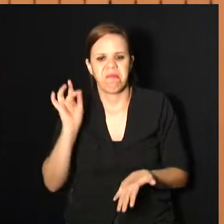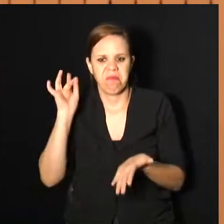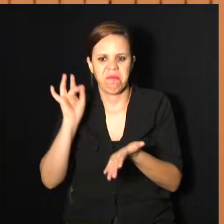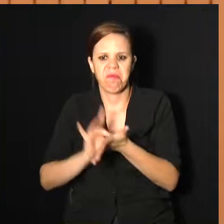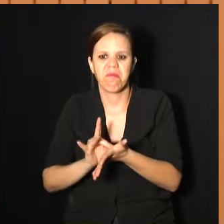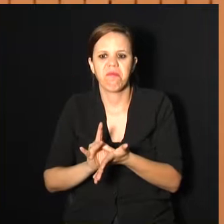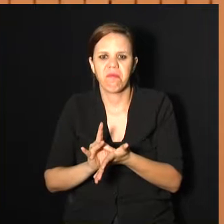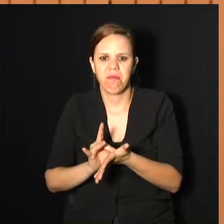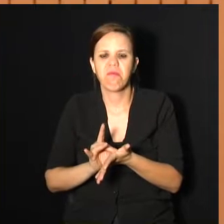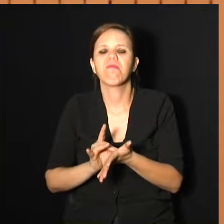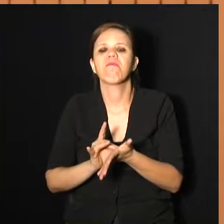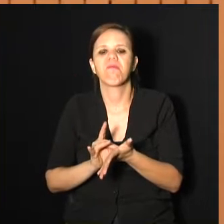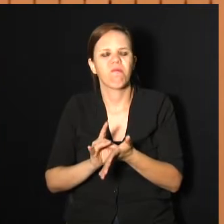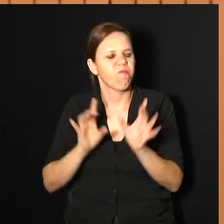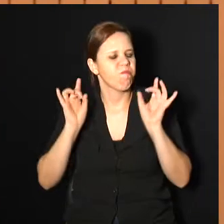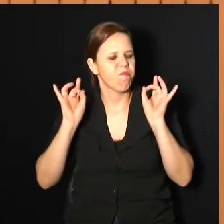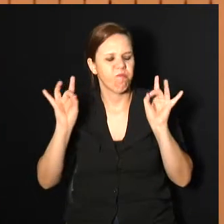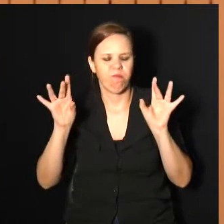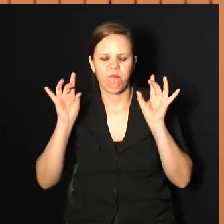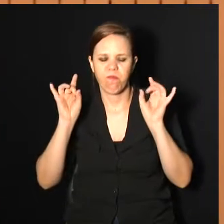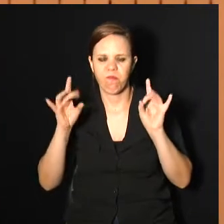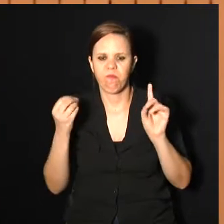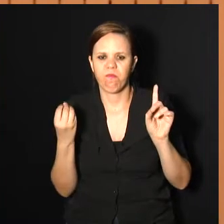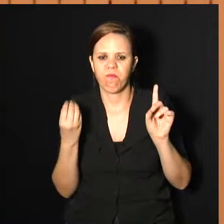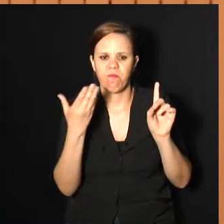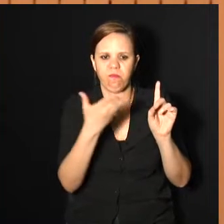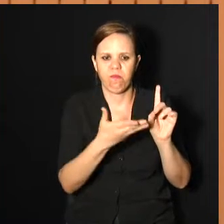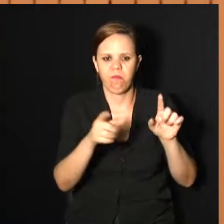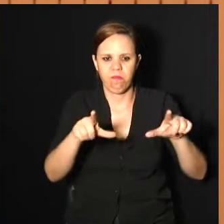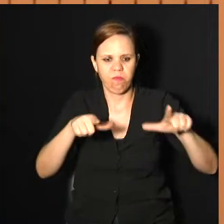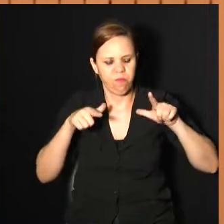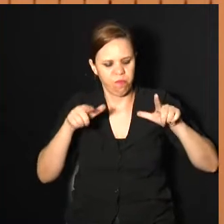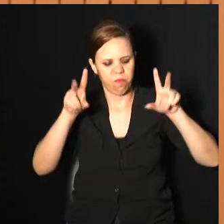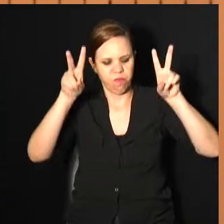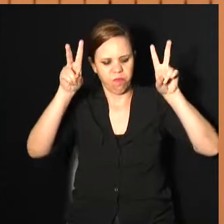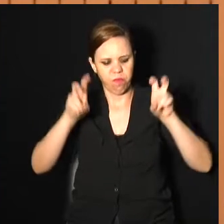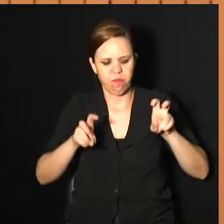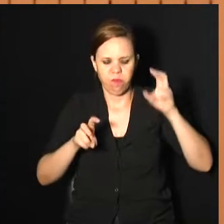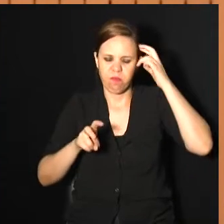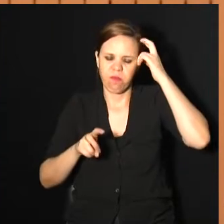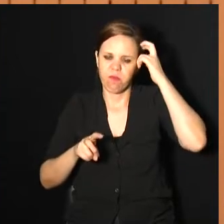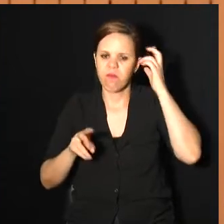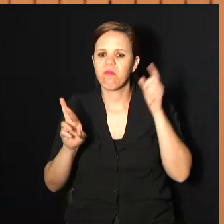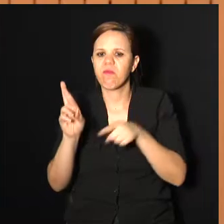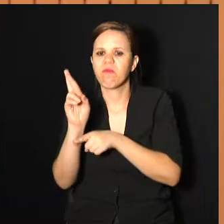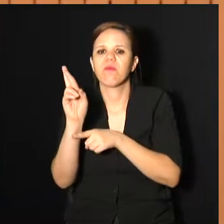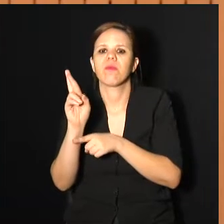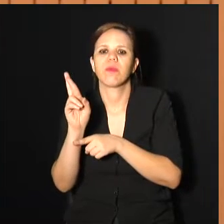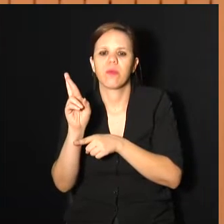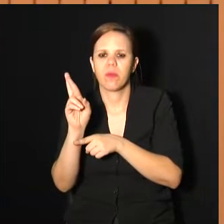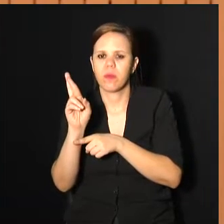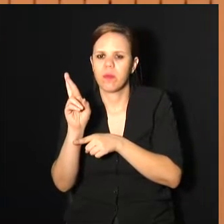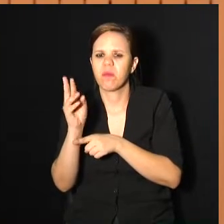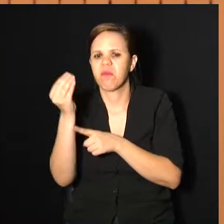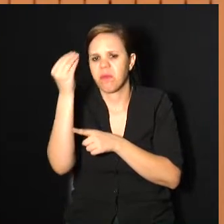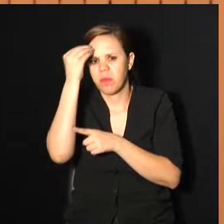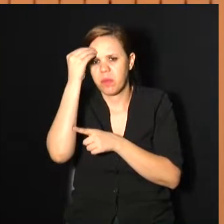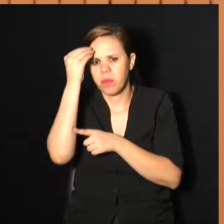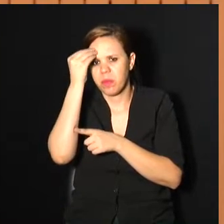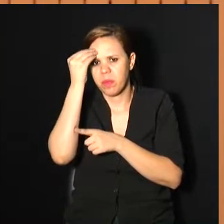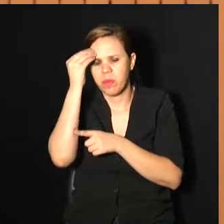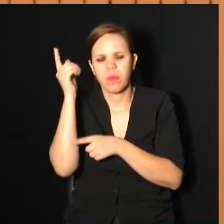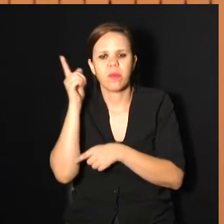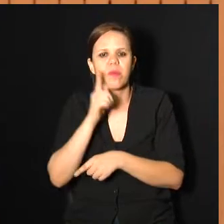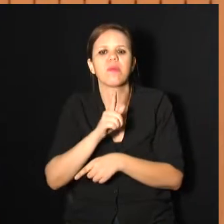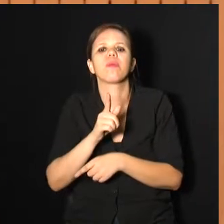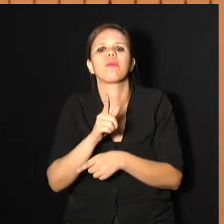verdadeiramente é singular. A entrega desse título representa aqui um marco, uma